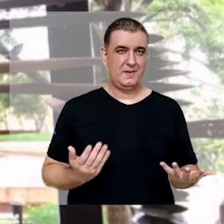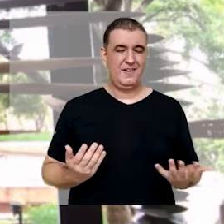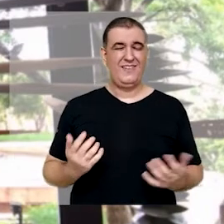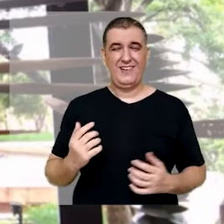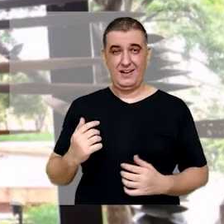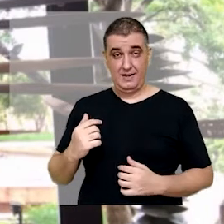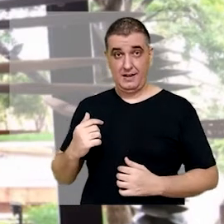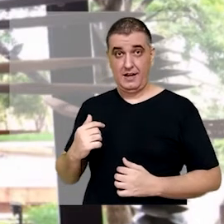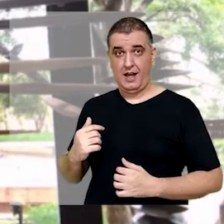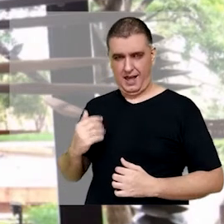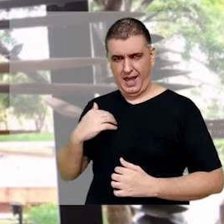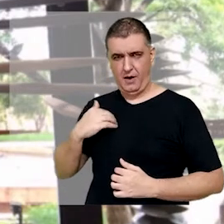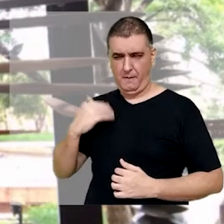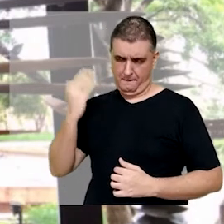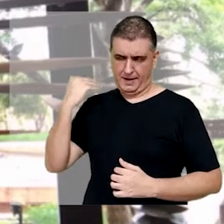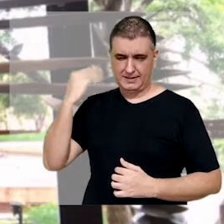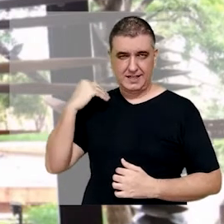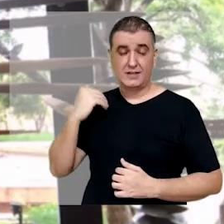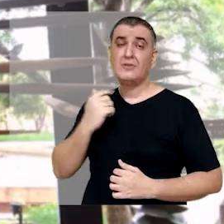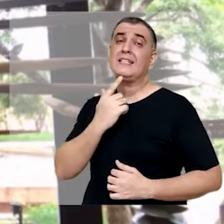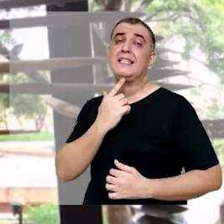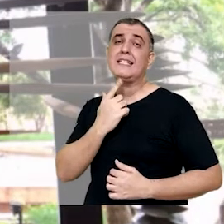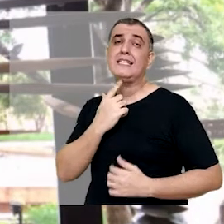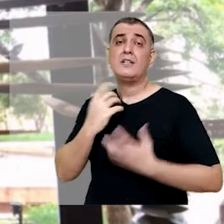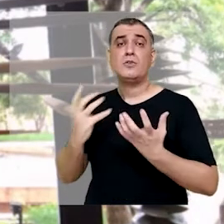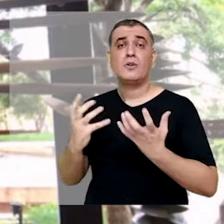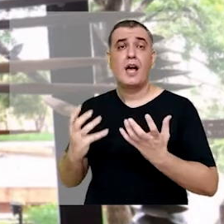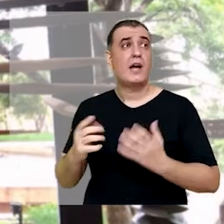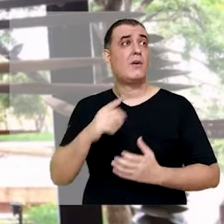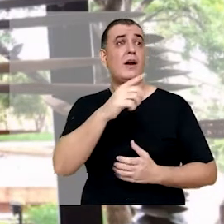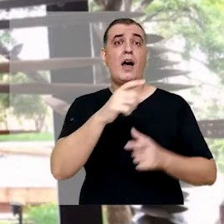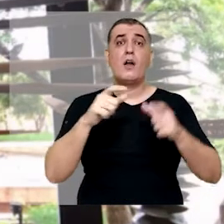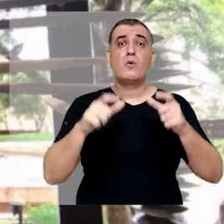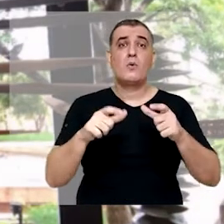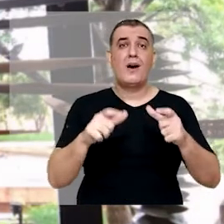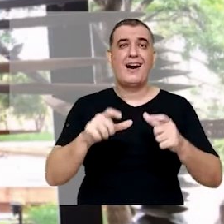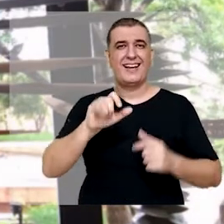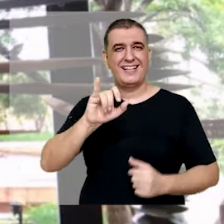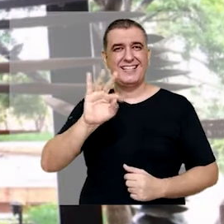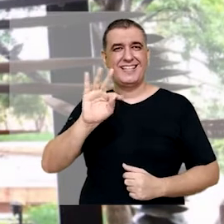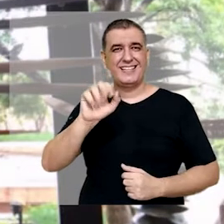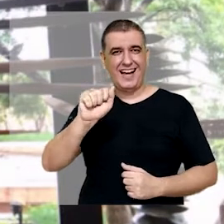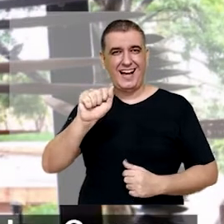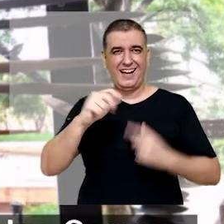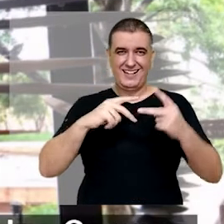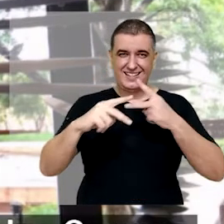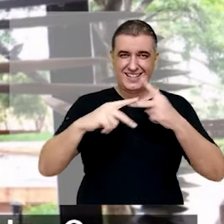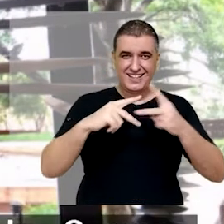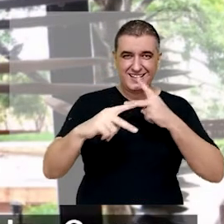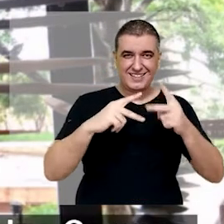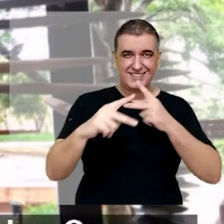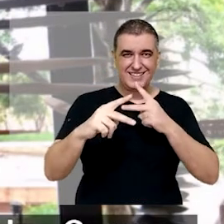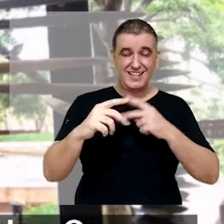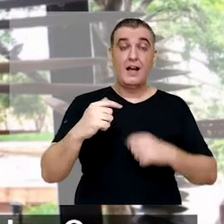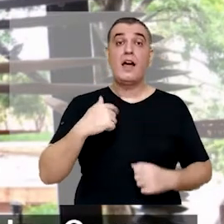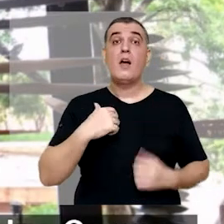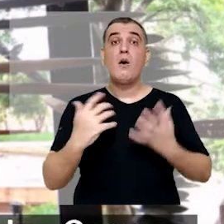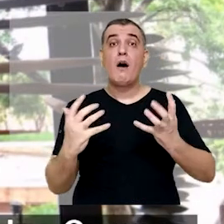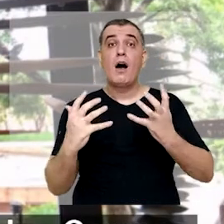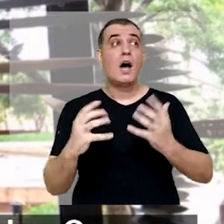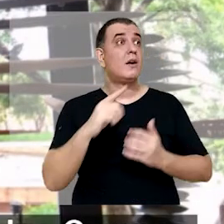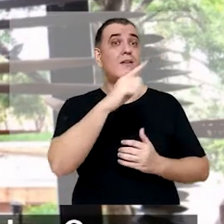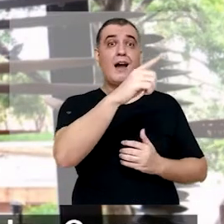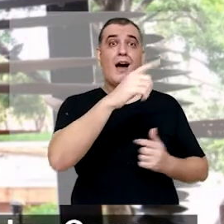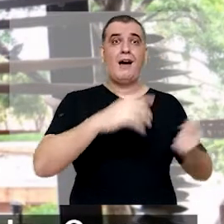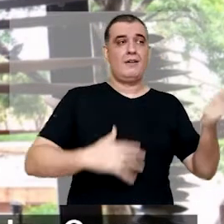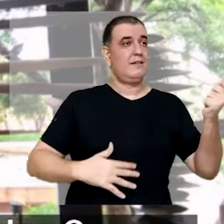dizia assim para mim. Uma vez eu disse assim, eu posso ir no baile do Ita? Porque eu tinha uns